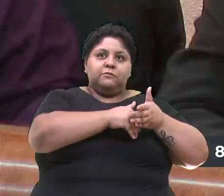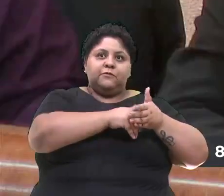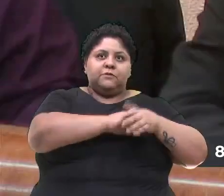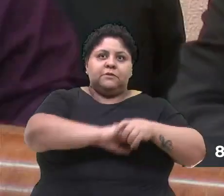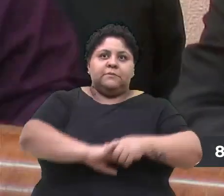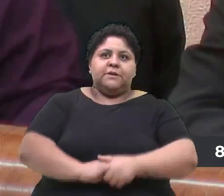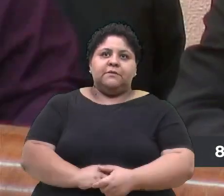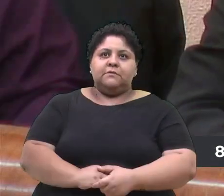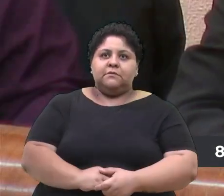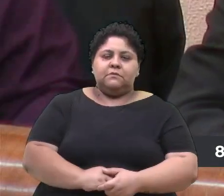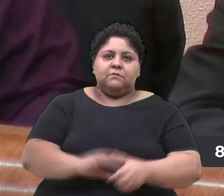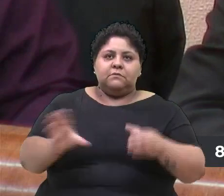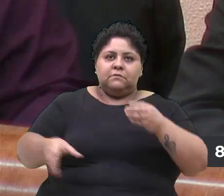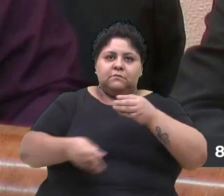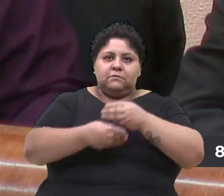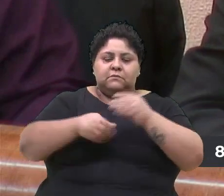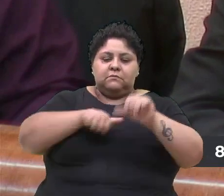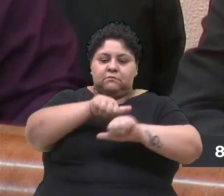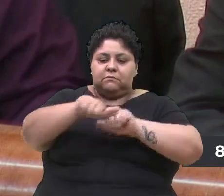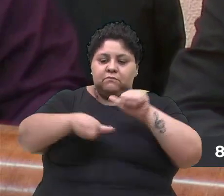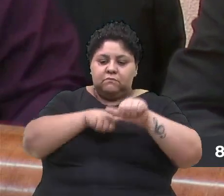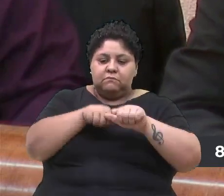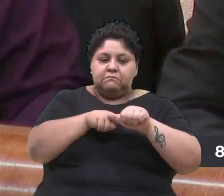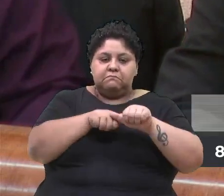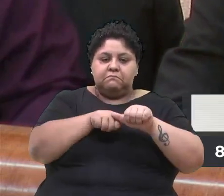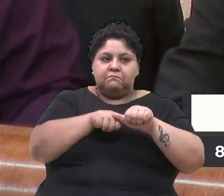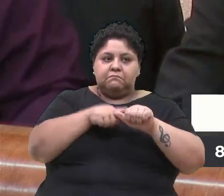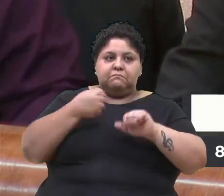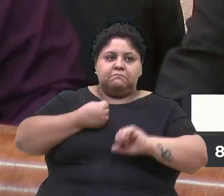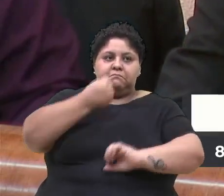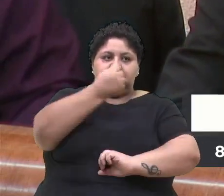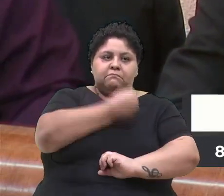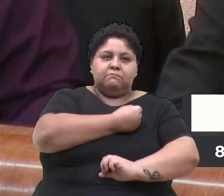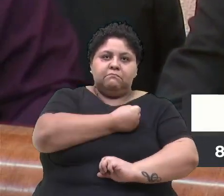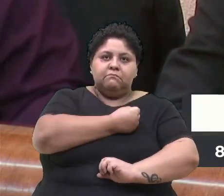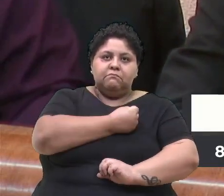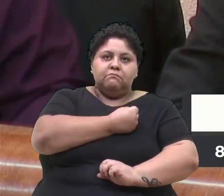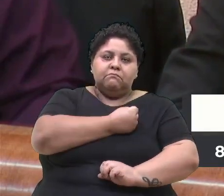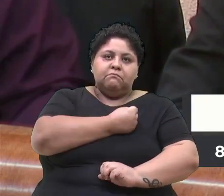emenda modificativa número